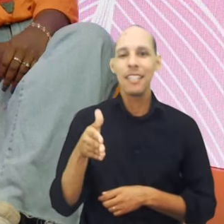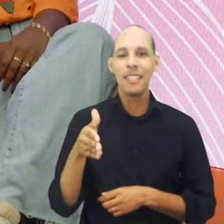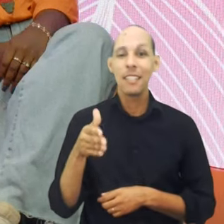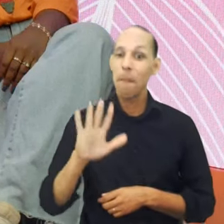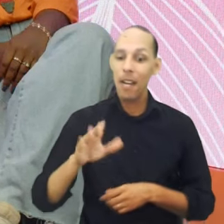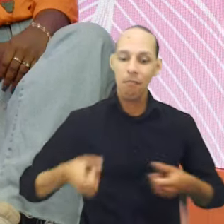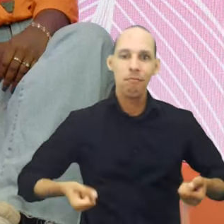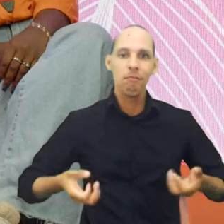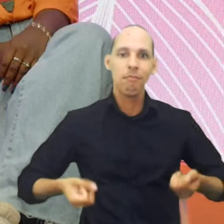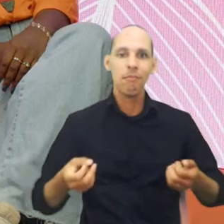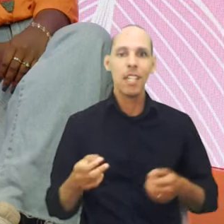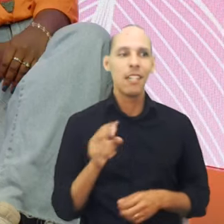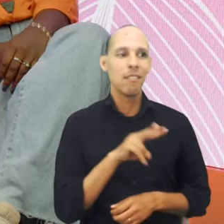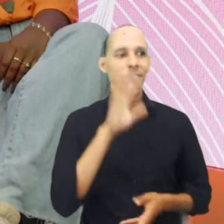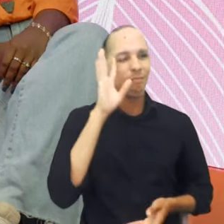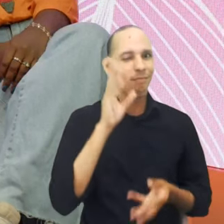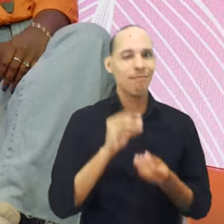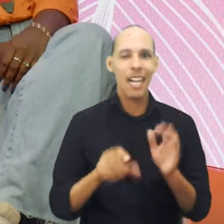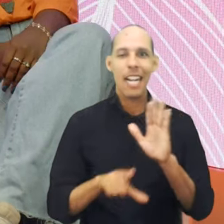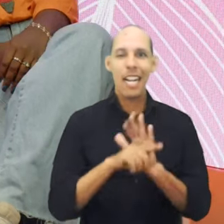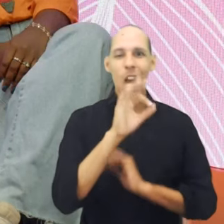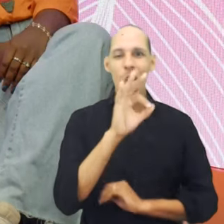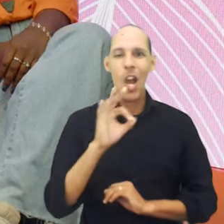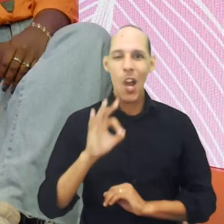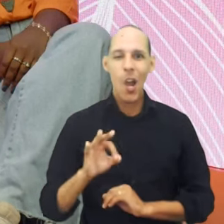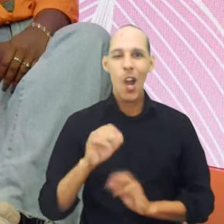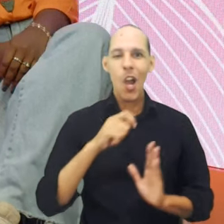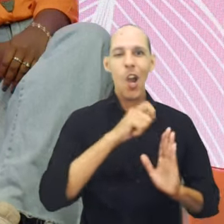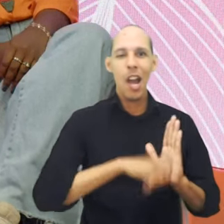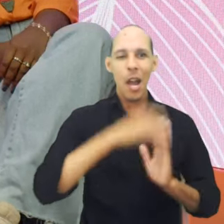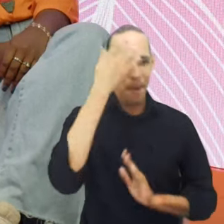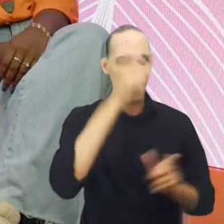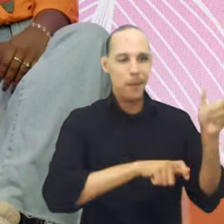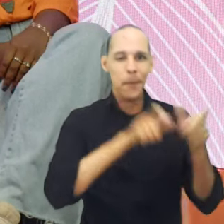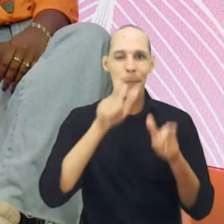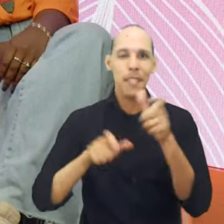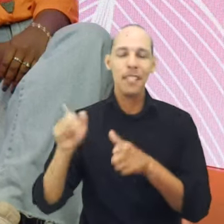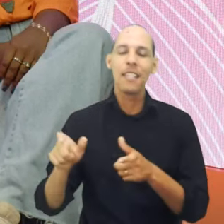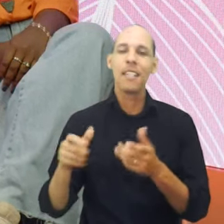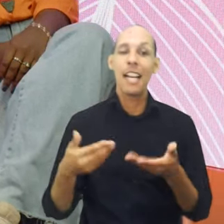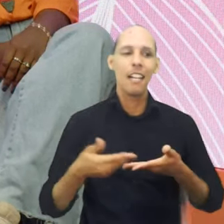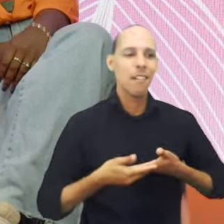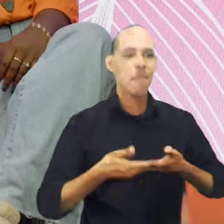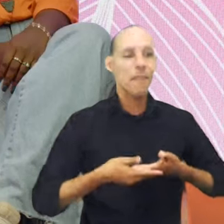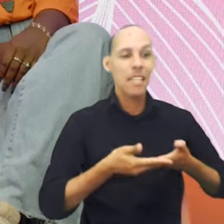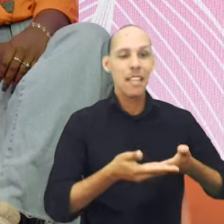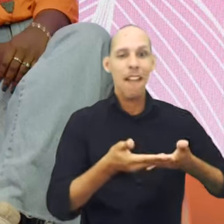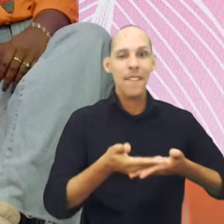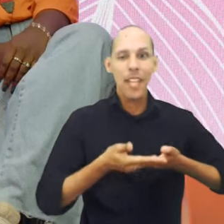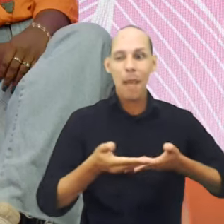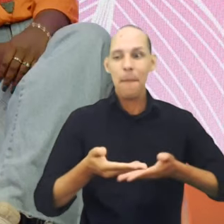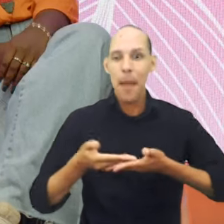a deficiência, eu comecei a entender a lei de cotas obrigando empresas a contratar pessoas com deficiência. E aí os convites chegavam para mim, vem trabalhar